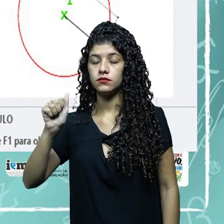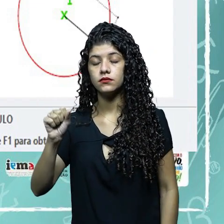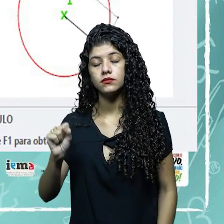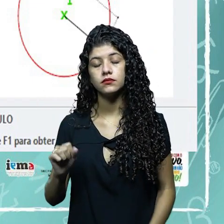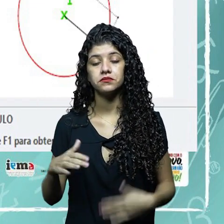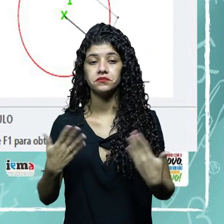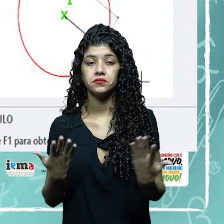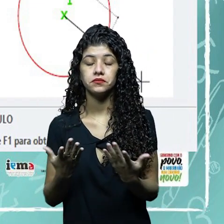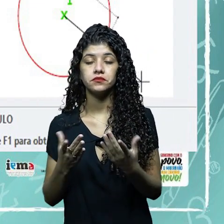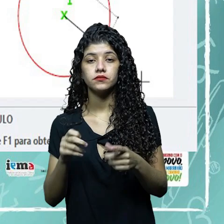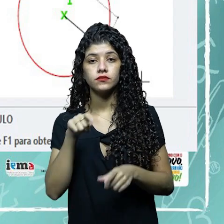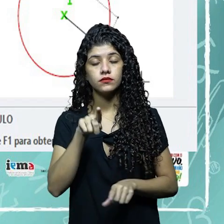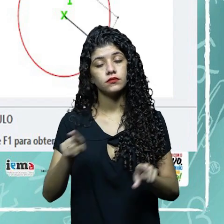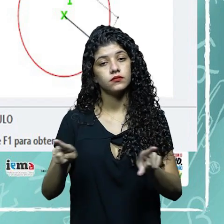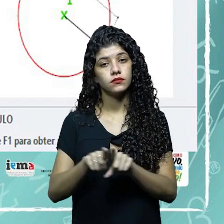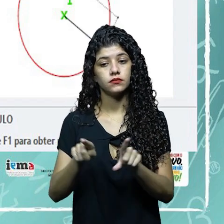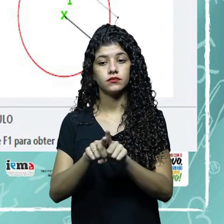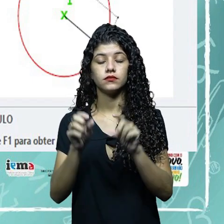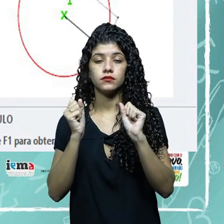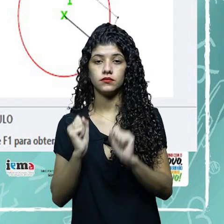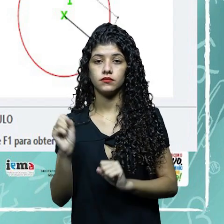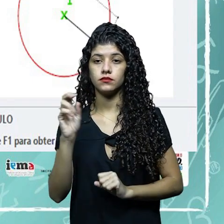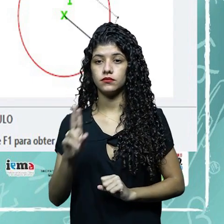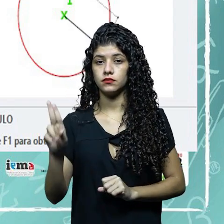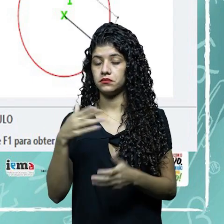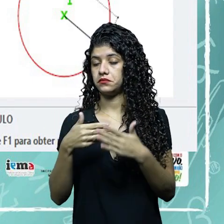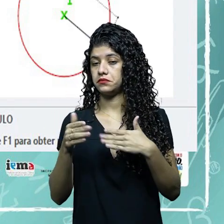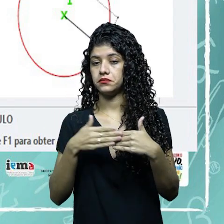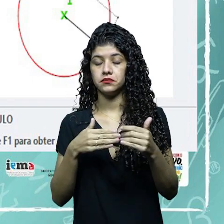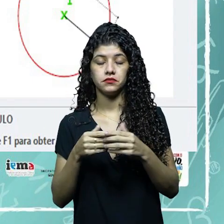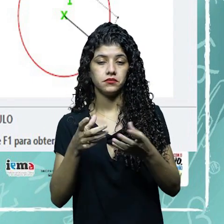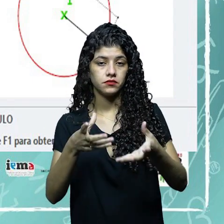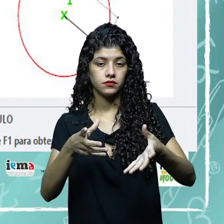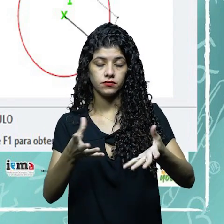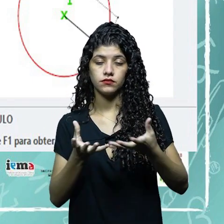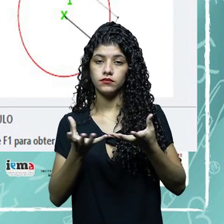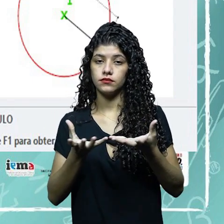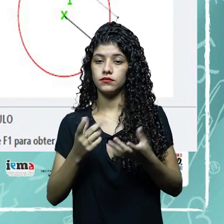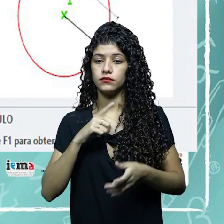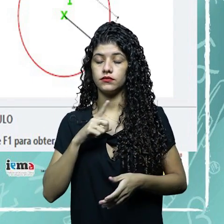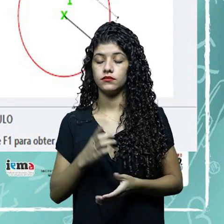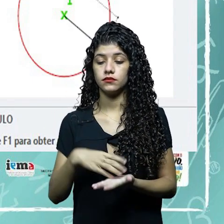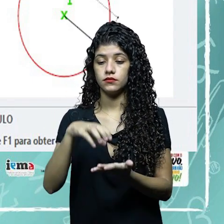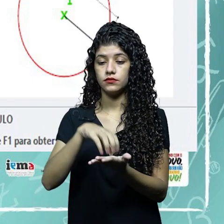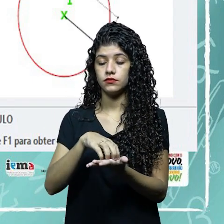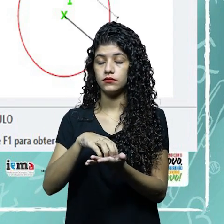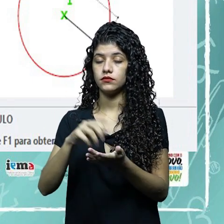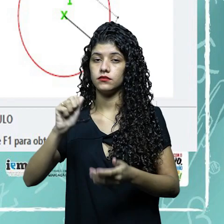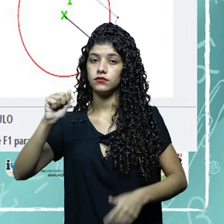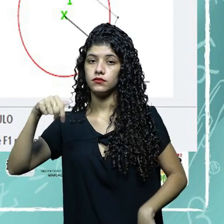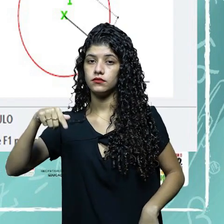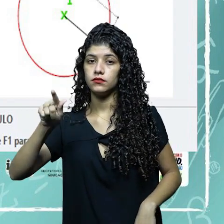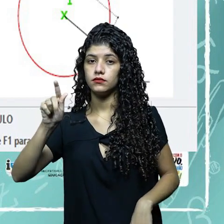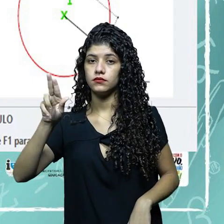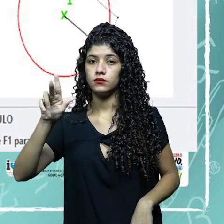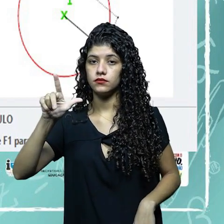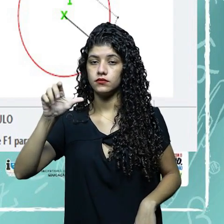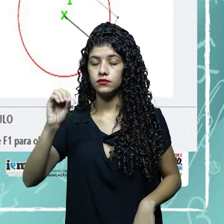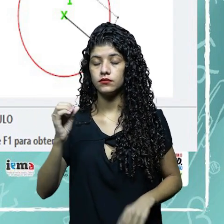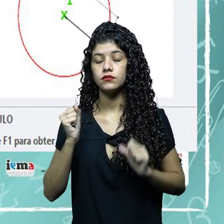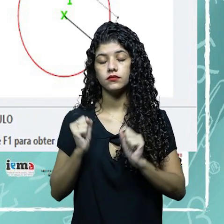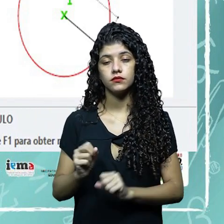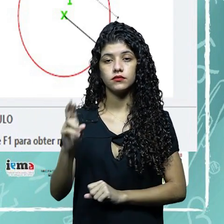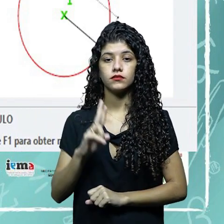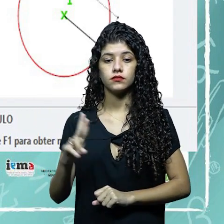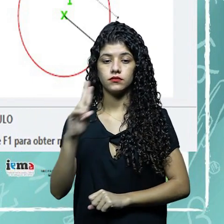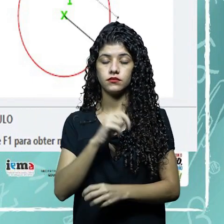fácil. Agora, os outros você também pode utilizar dependendo da sua necessidade, né? Por exemplo, quando você tem um centro e você tem ângulo, tá? Aí